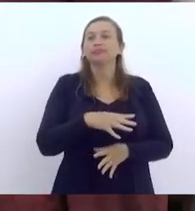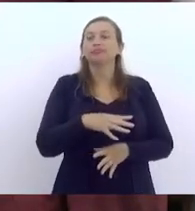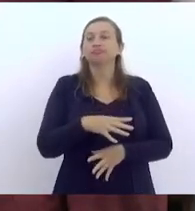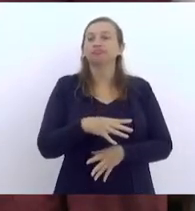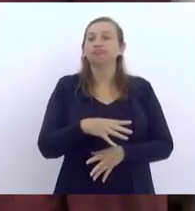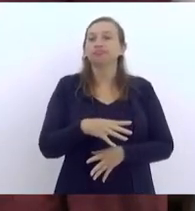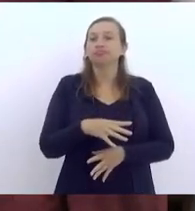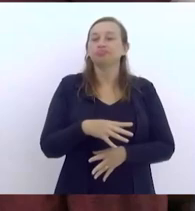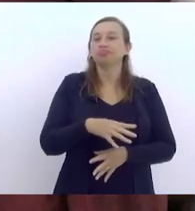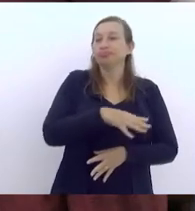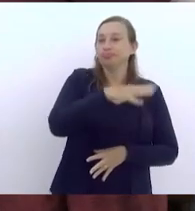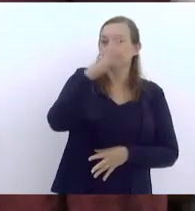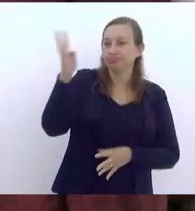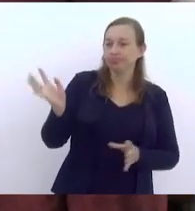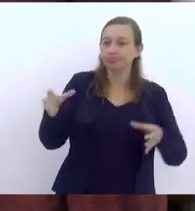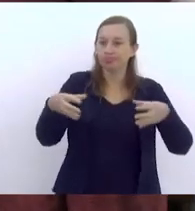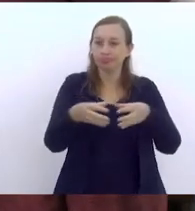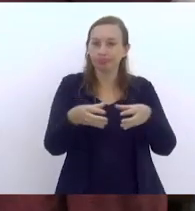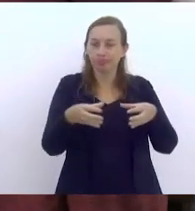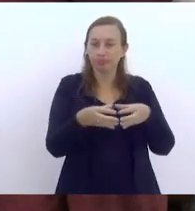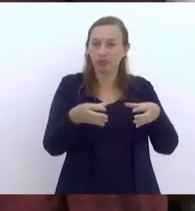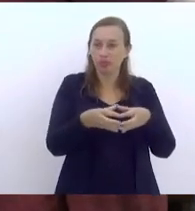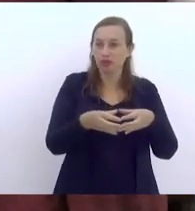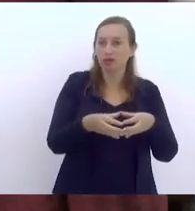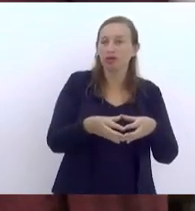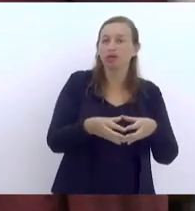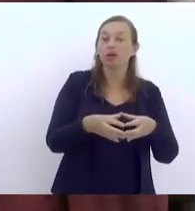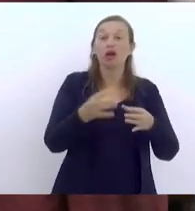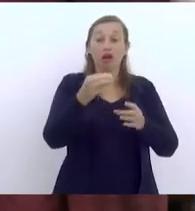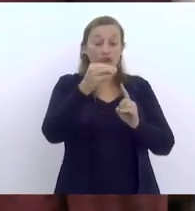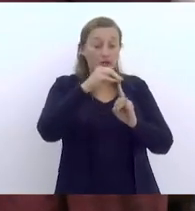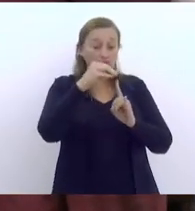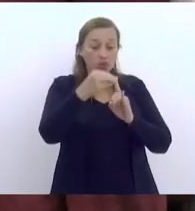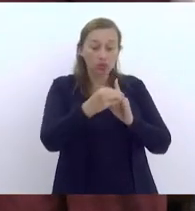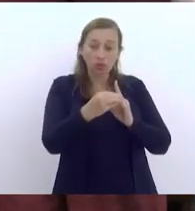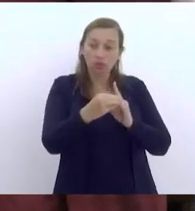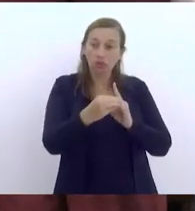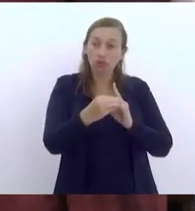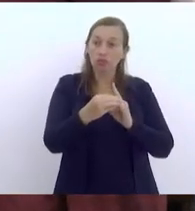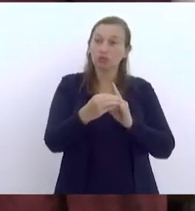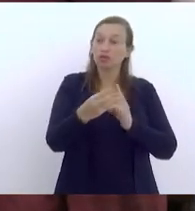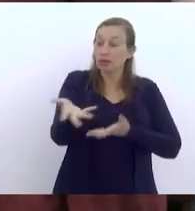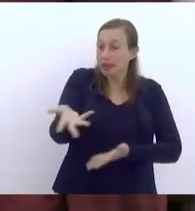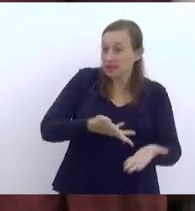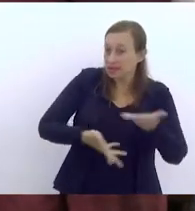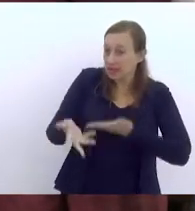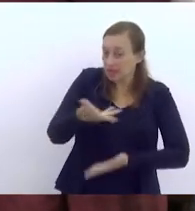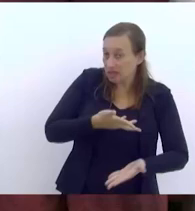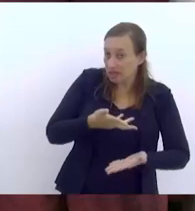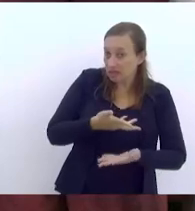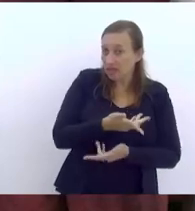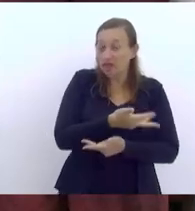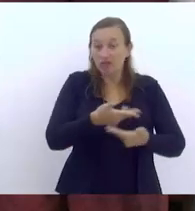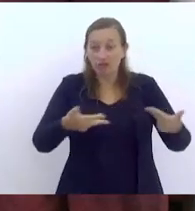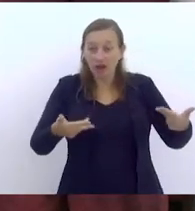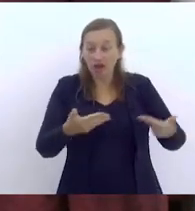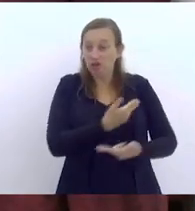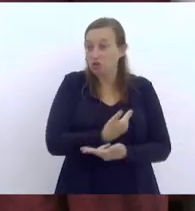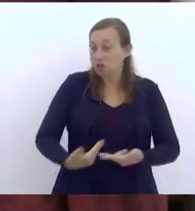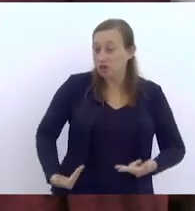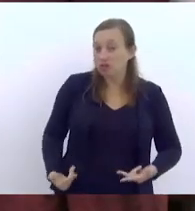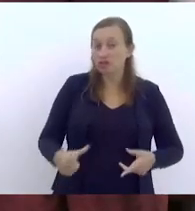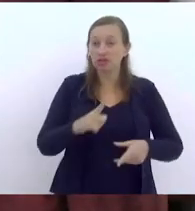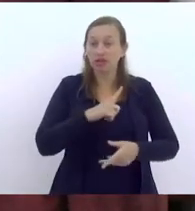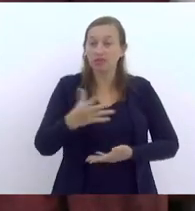esquerda têm, os governos de direita têm. Os mais diversos governos têm parcerias com Arco-Íris